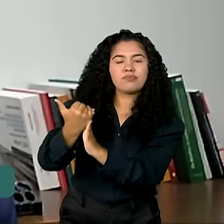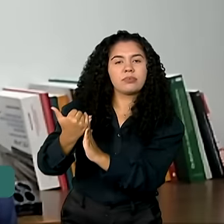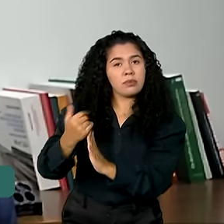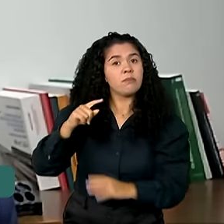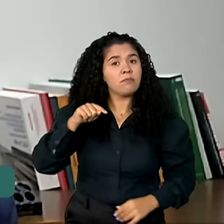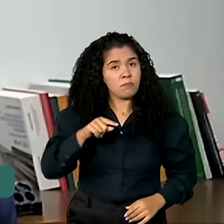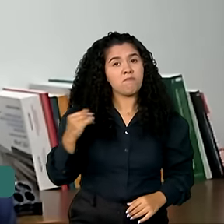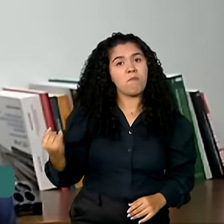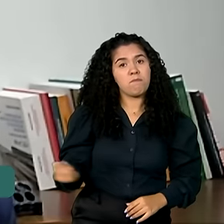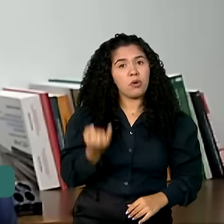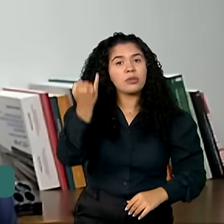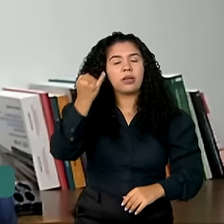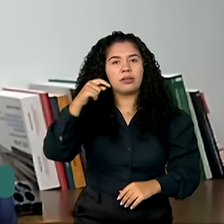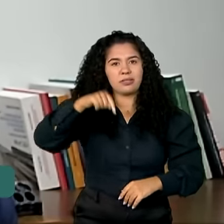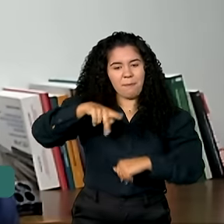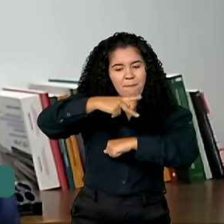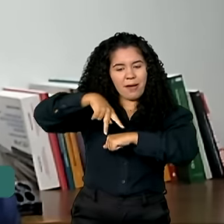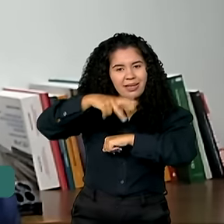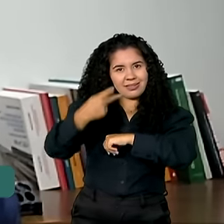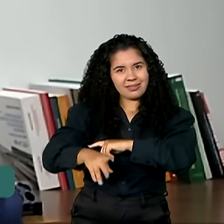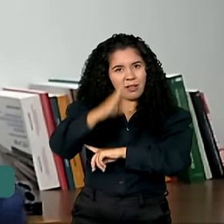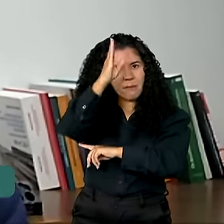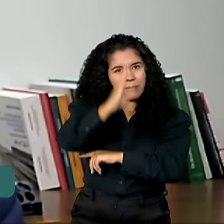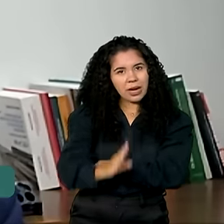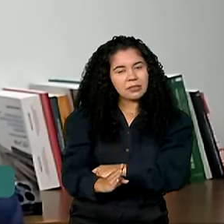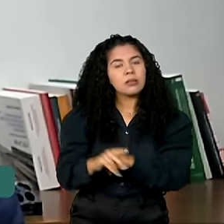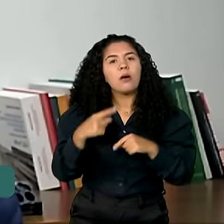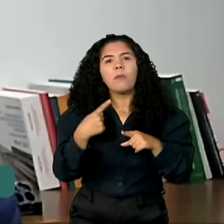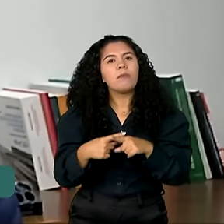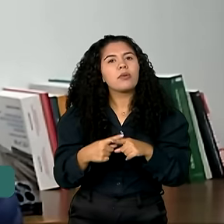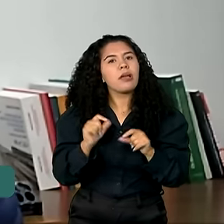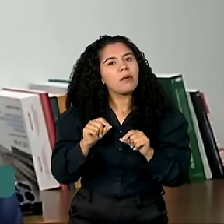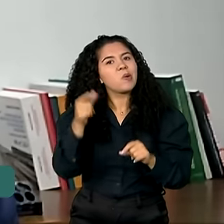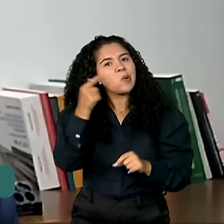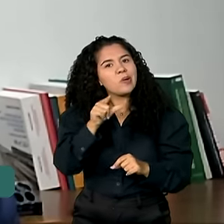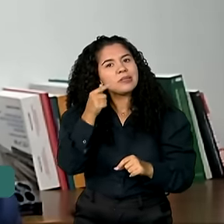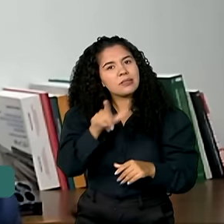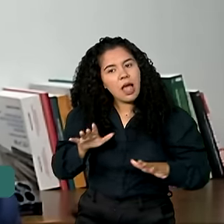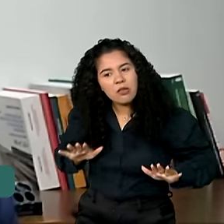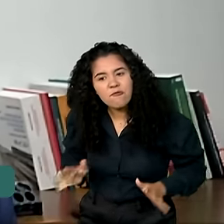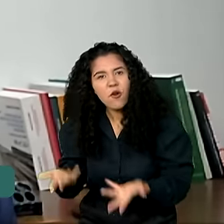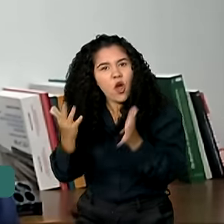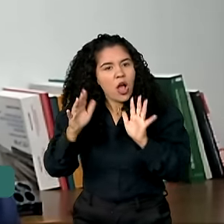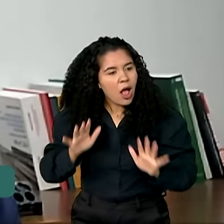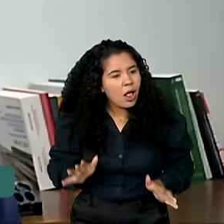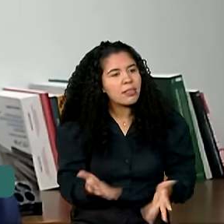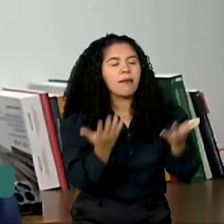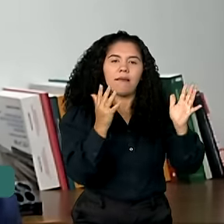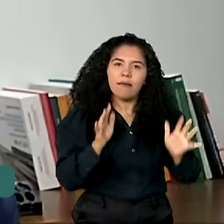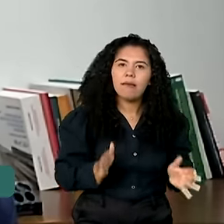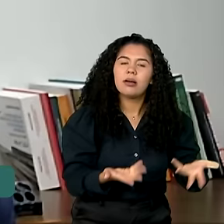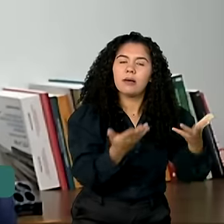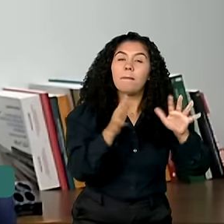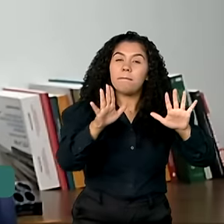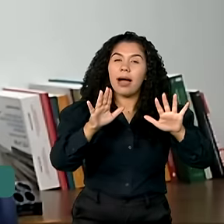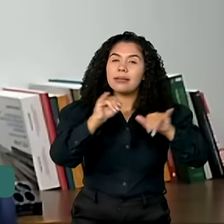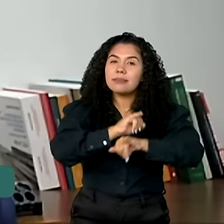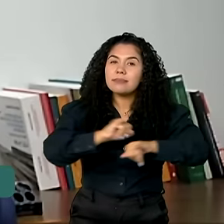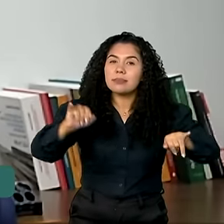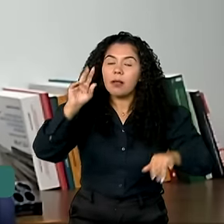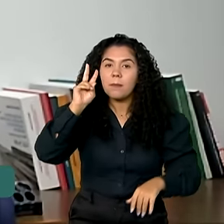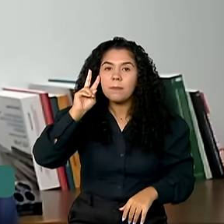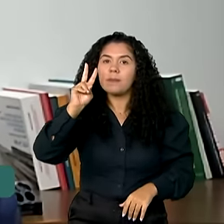extremamente importante para um país como o nosso, porque você fortalece o mercado interno brasileiro. É importante lembrar que em